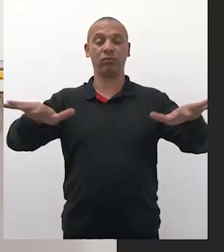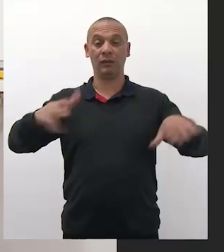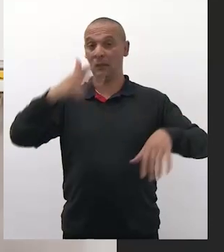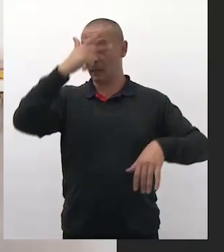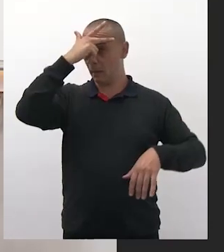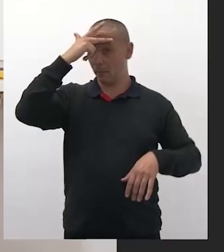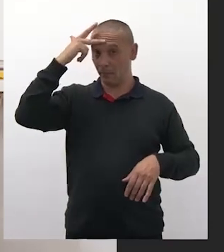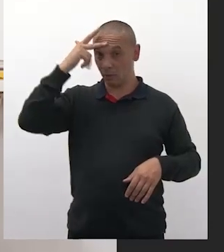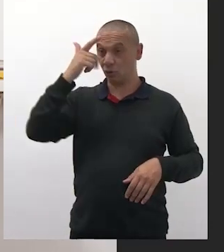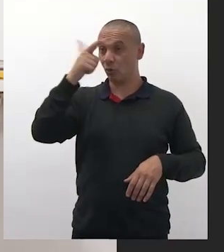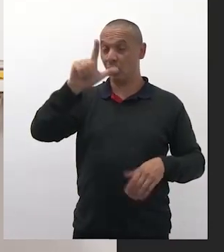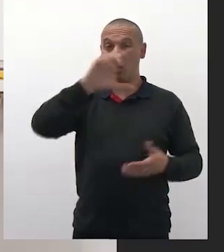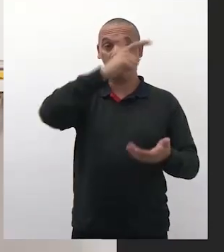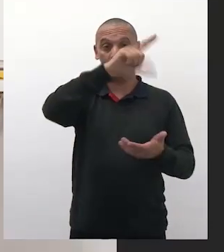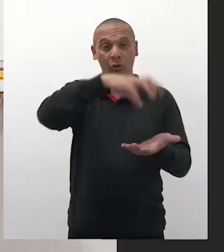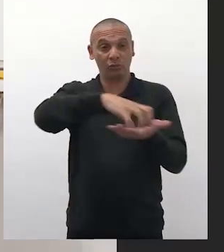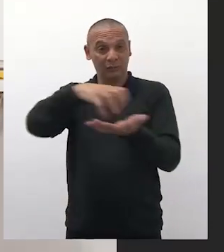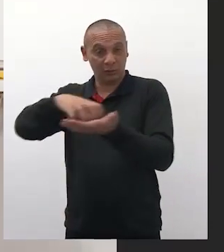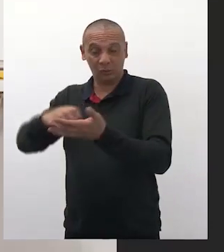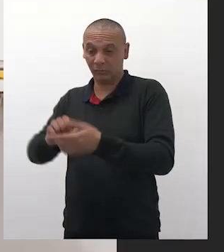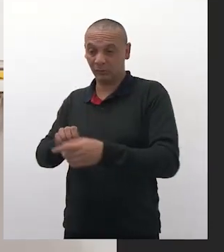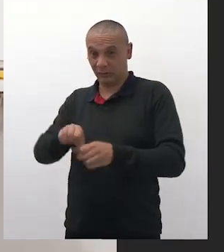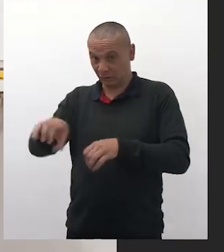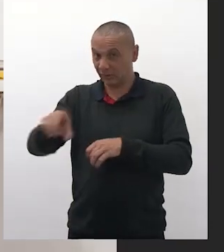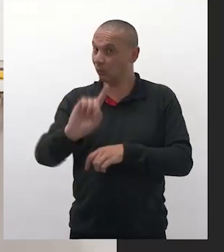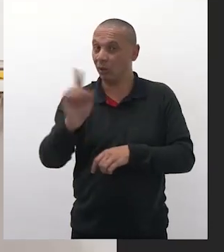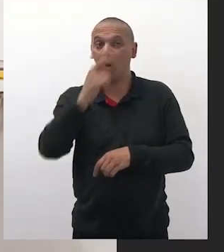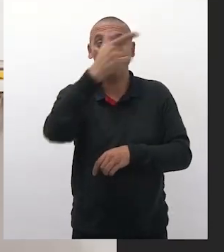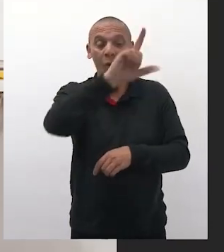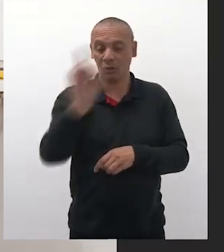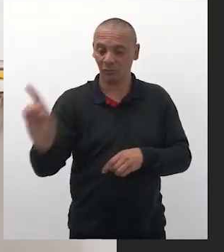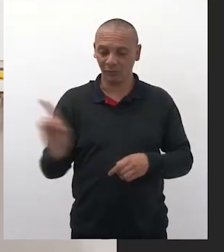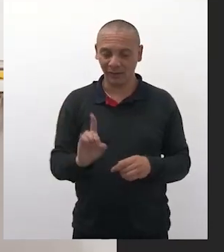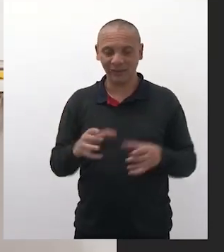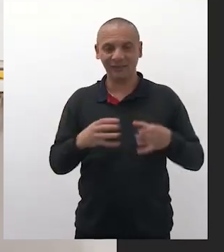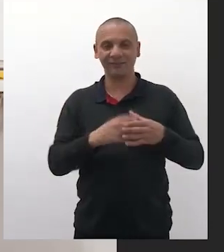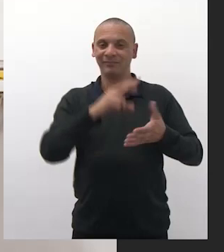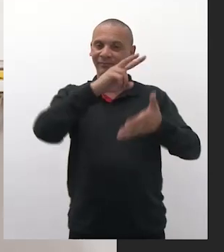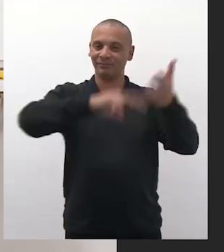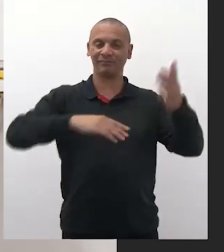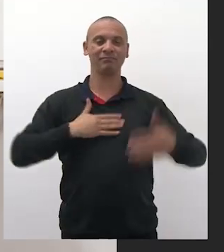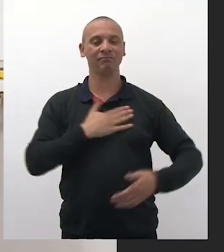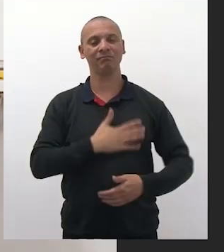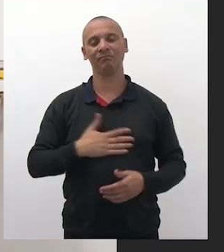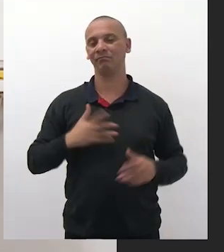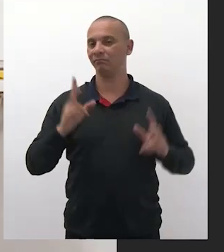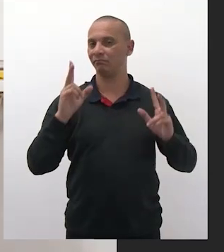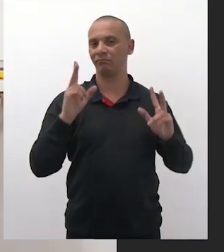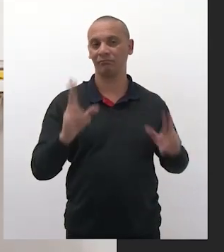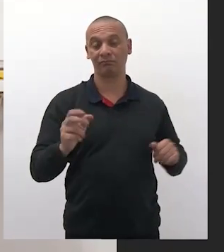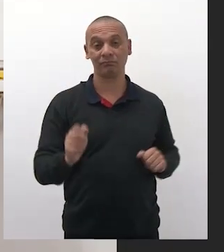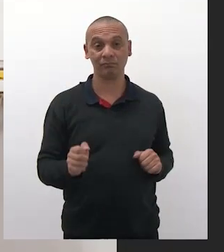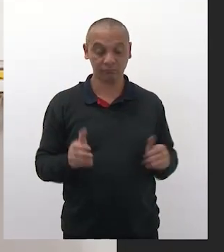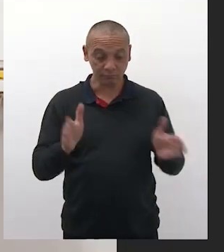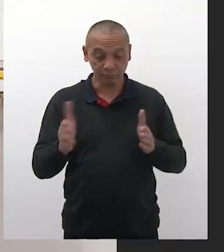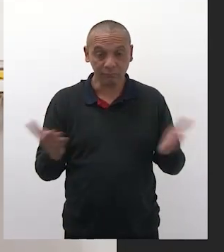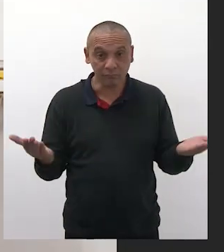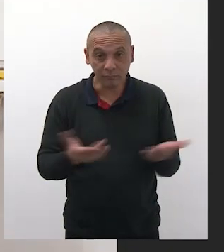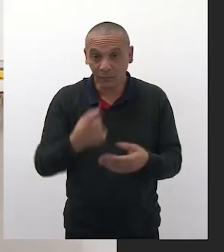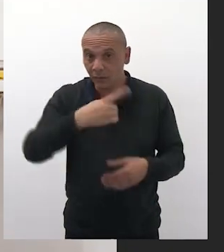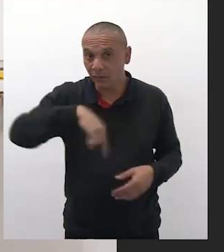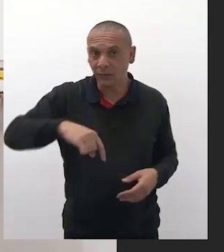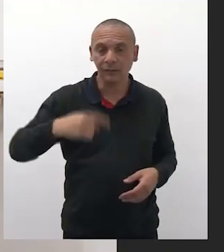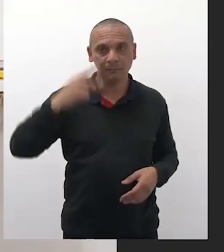que não é da área da educação, que vêm para os clubes de leitura, e são momentos assim que